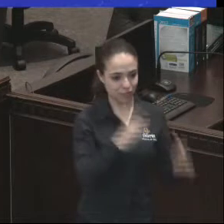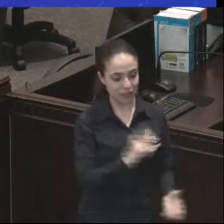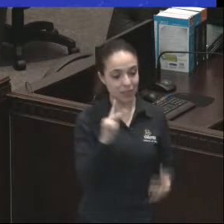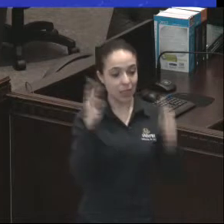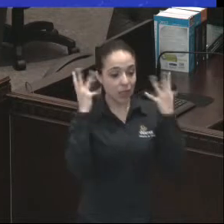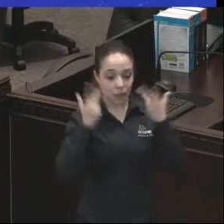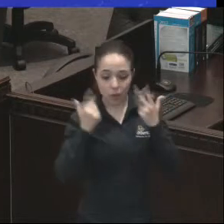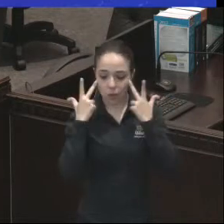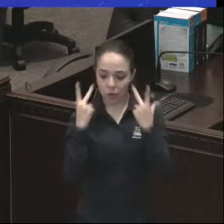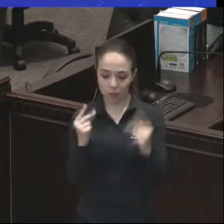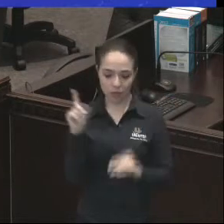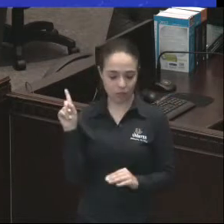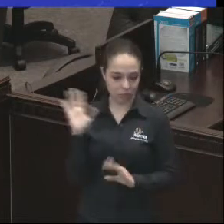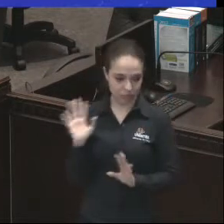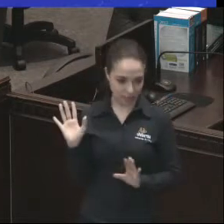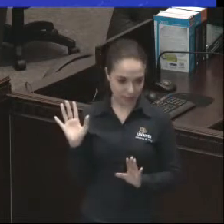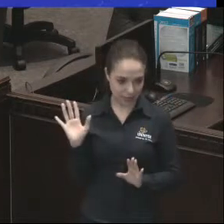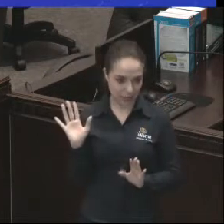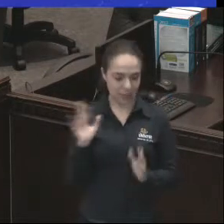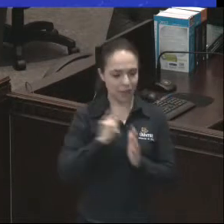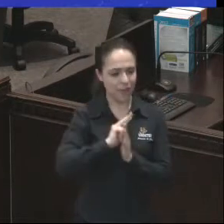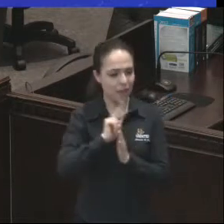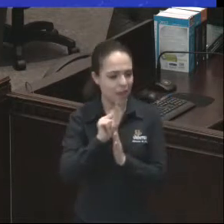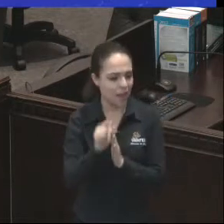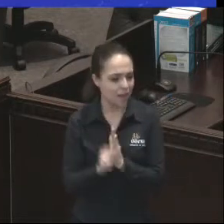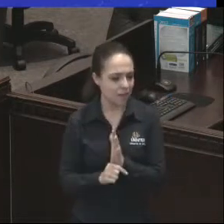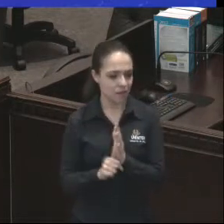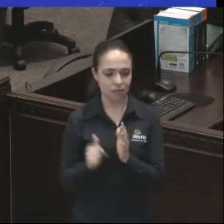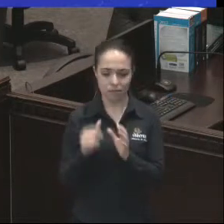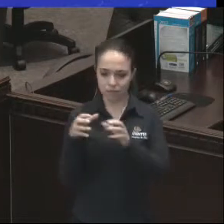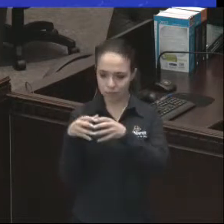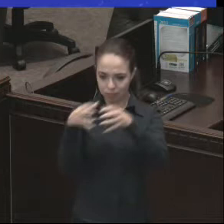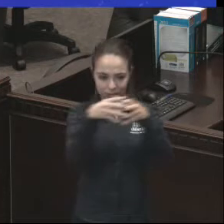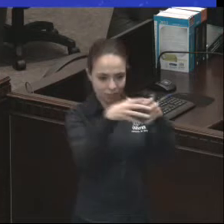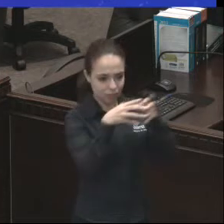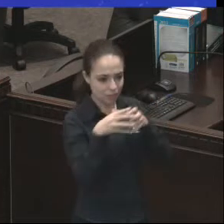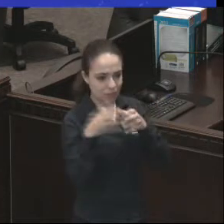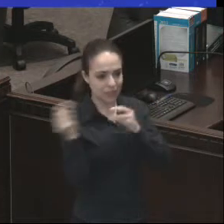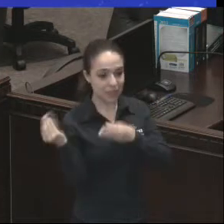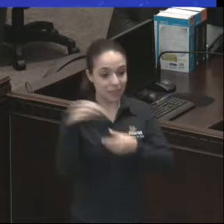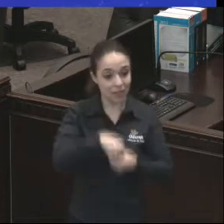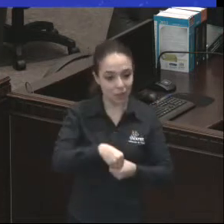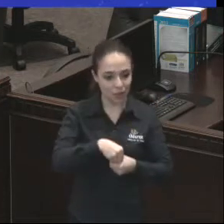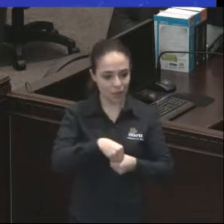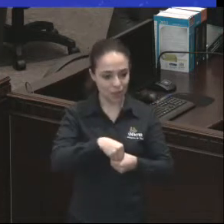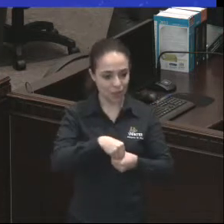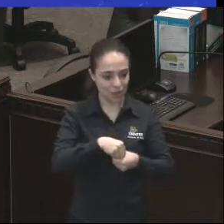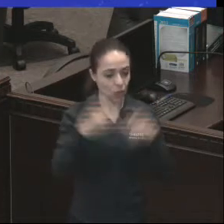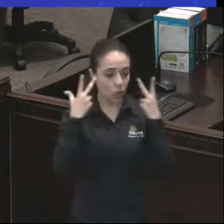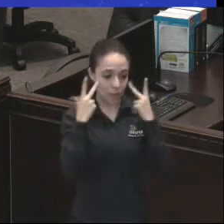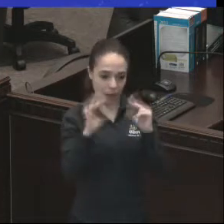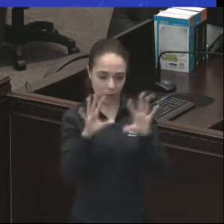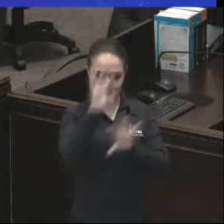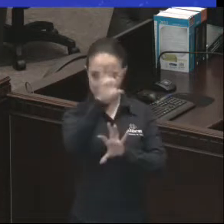animal normal. Então, eu tenho várias proteínas envolvidas neste processo de migração num animal